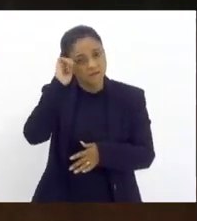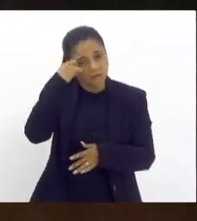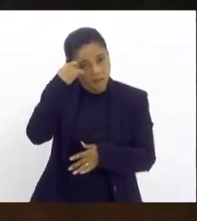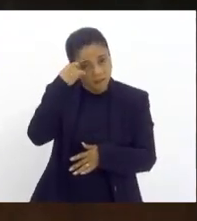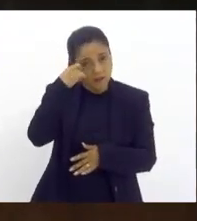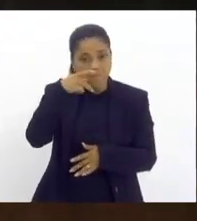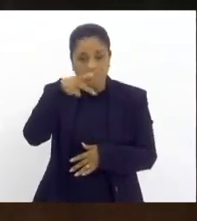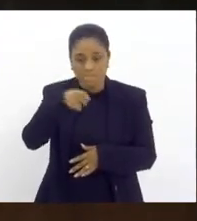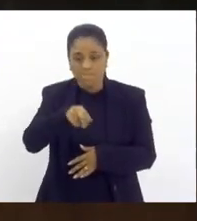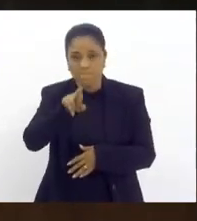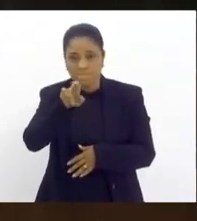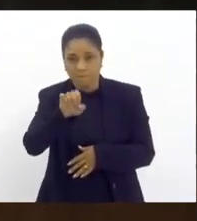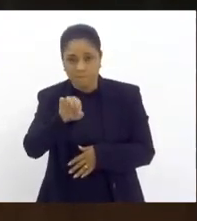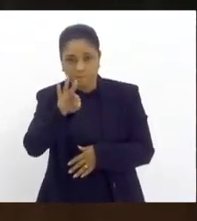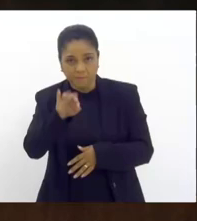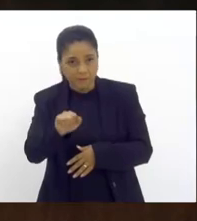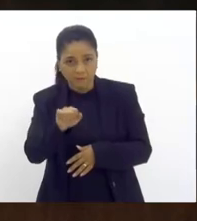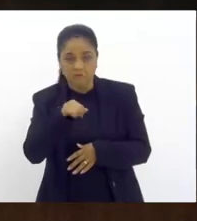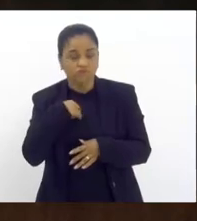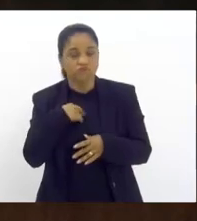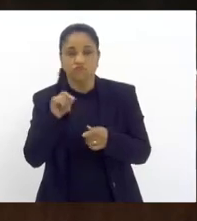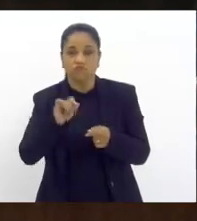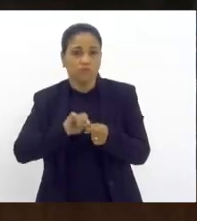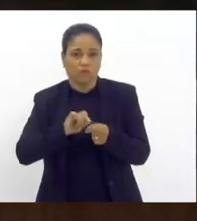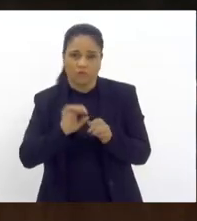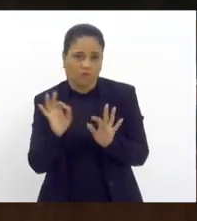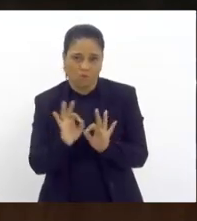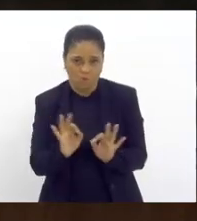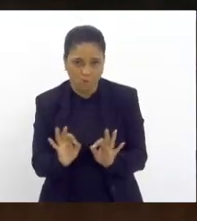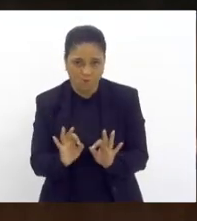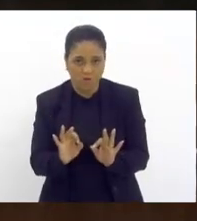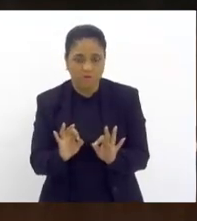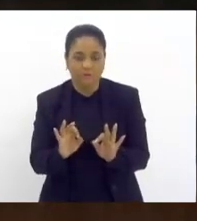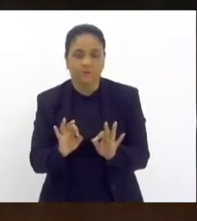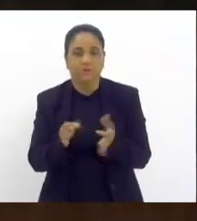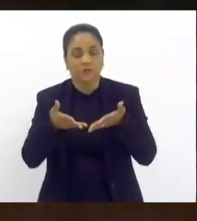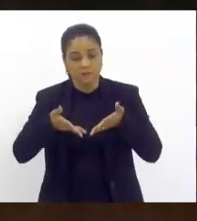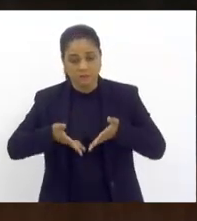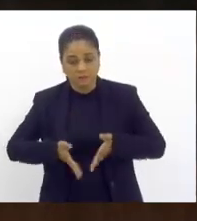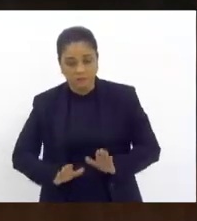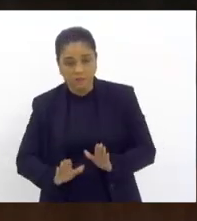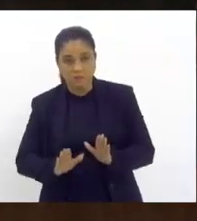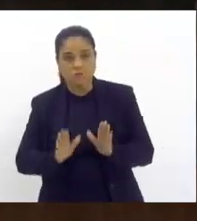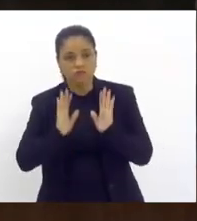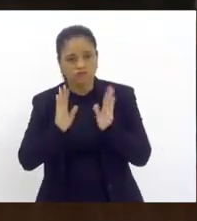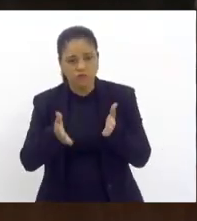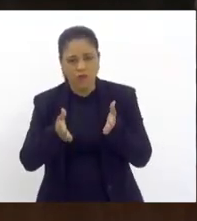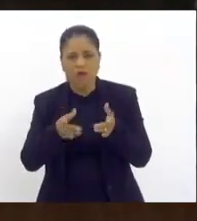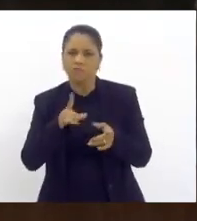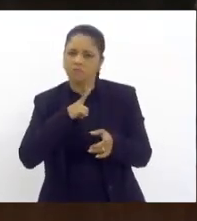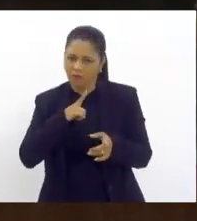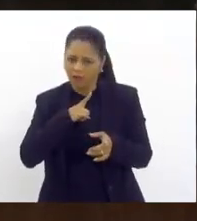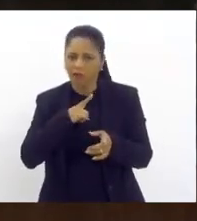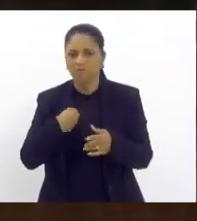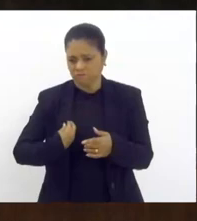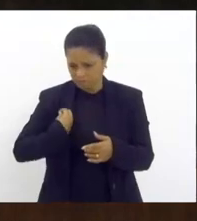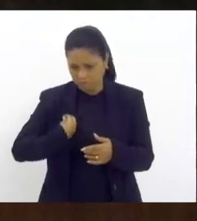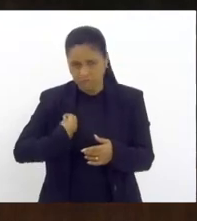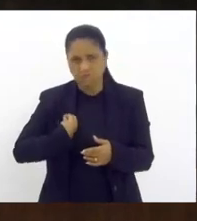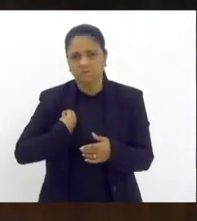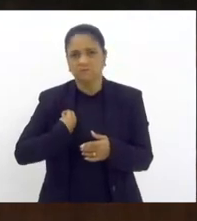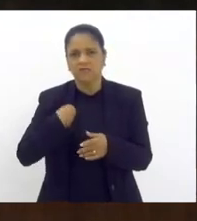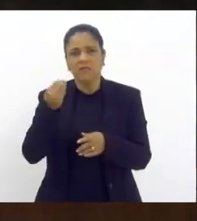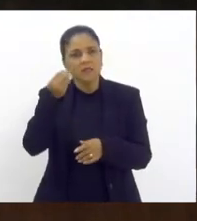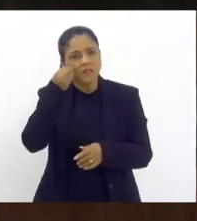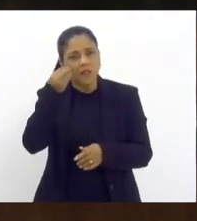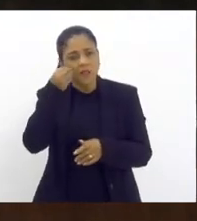pretos nascidos já no âmbito da consolidação do teste do pezinho, não fizeram o teste do pezinho. Isso